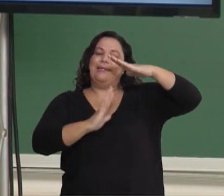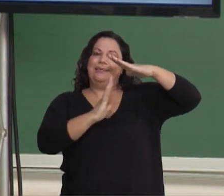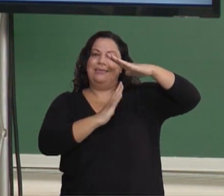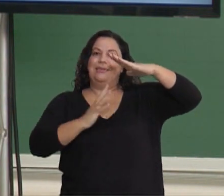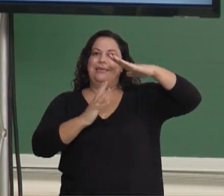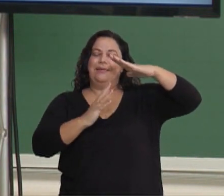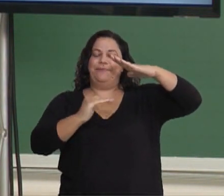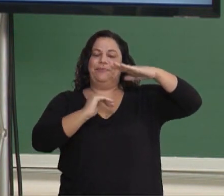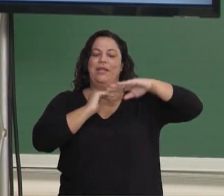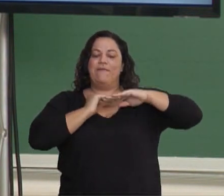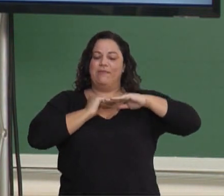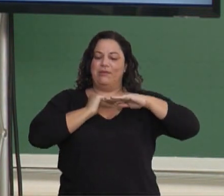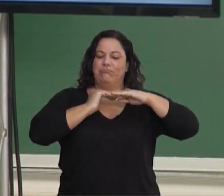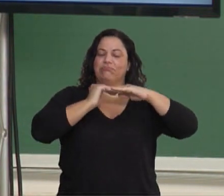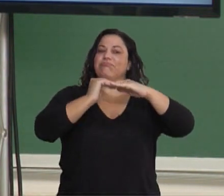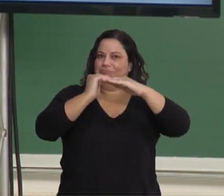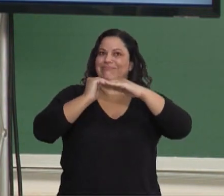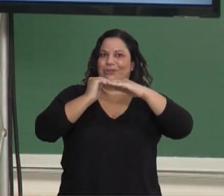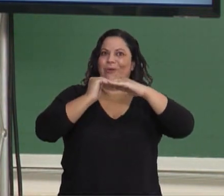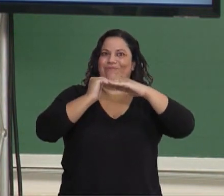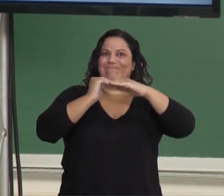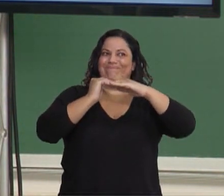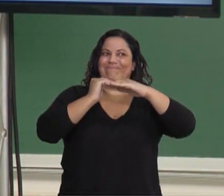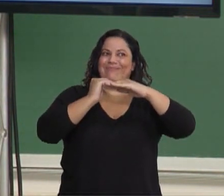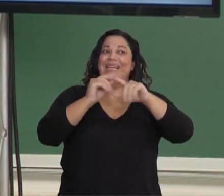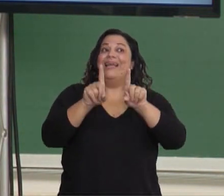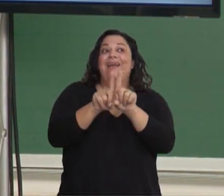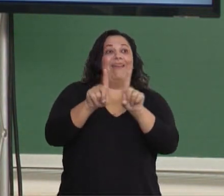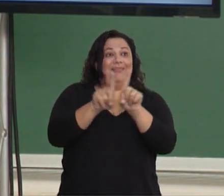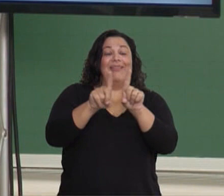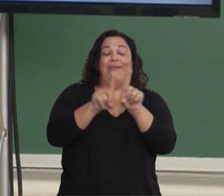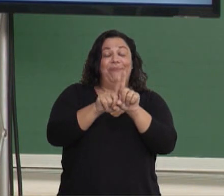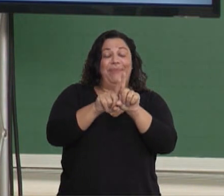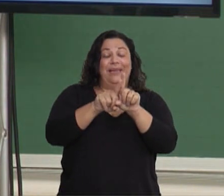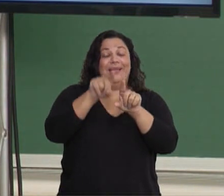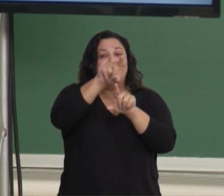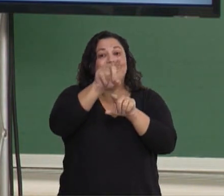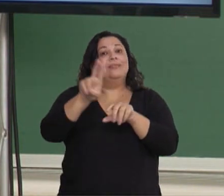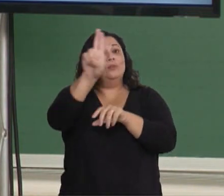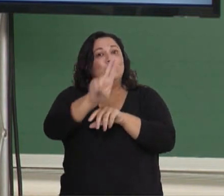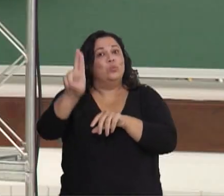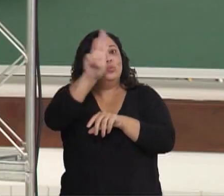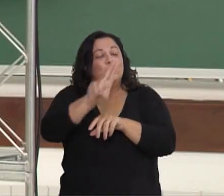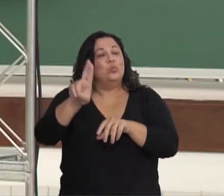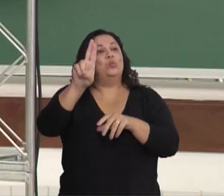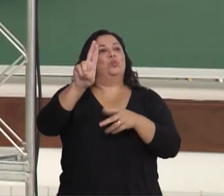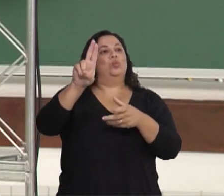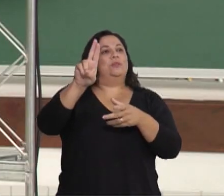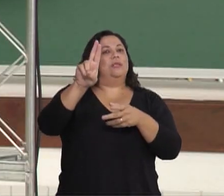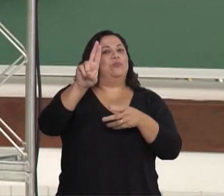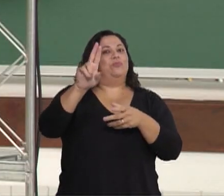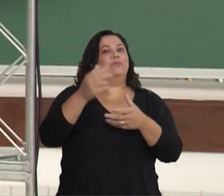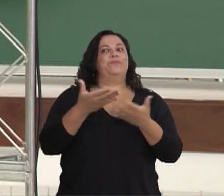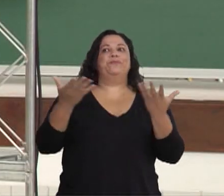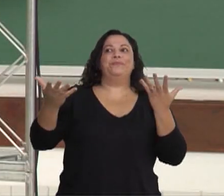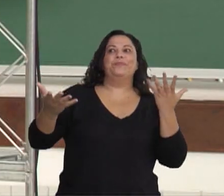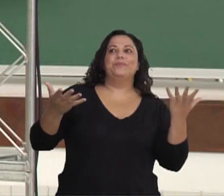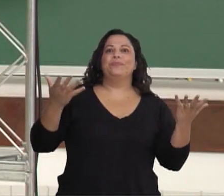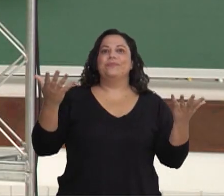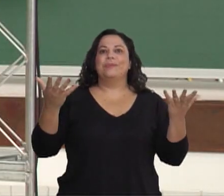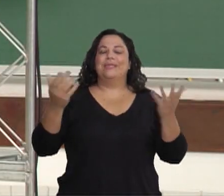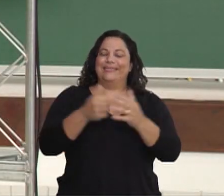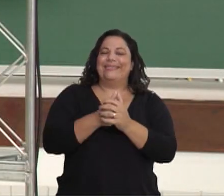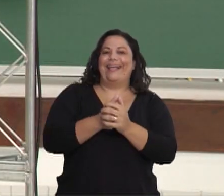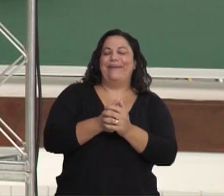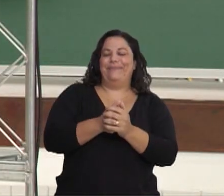alumínio é o que o pessoal utiliza, por exemplo, para fazer carne em algumas localidades. Então coloca ali a carne e ao redor